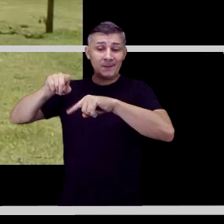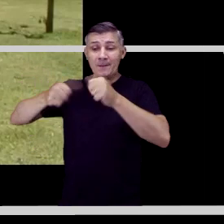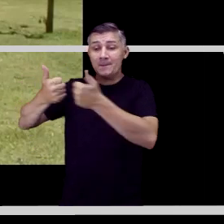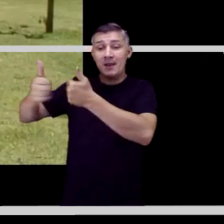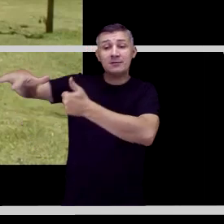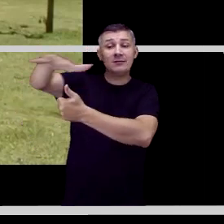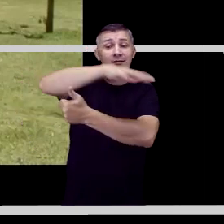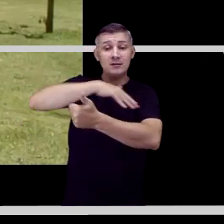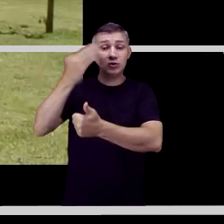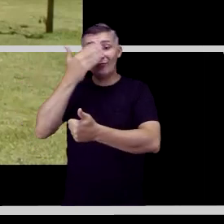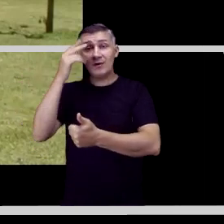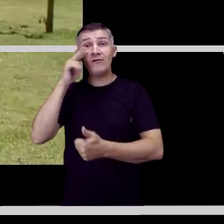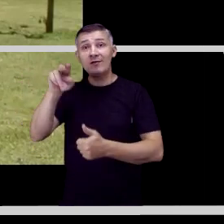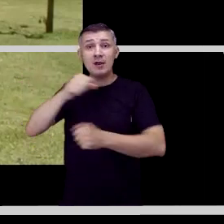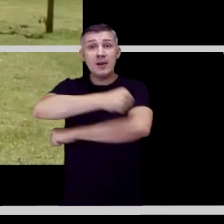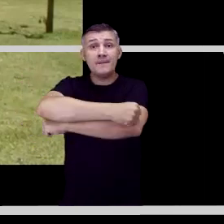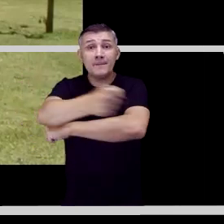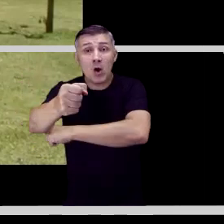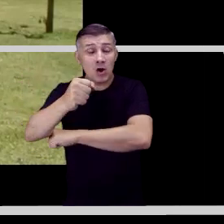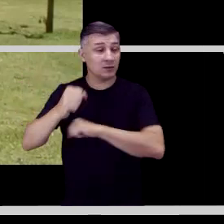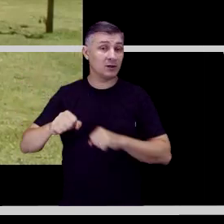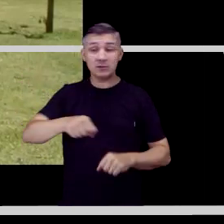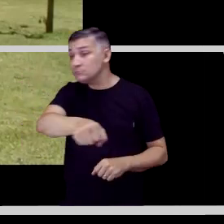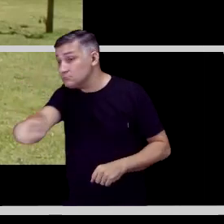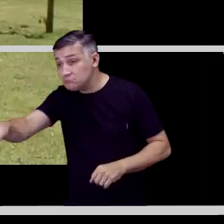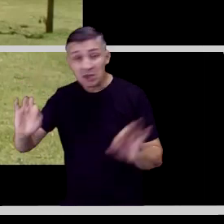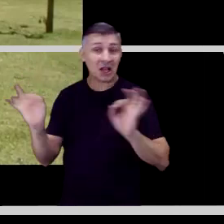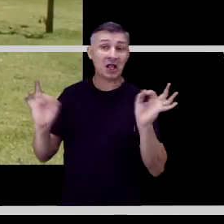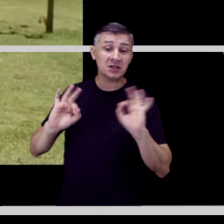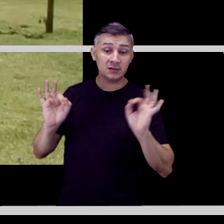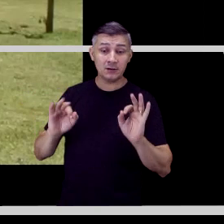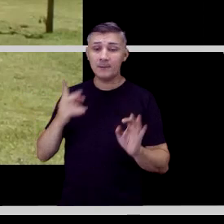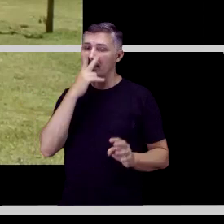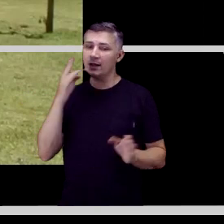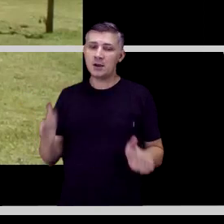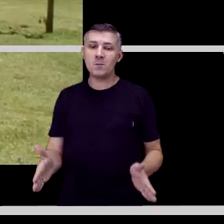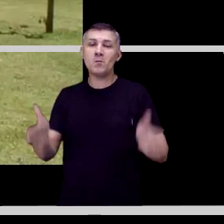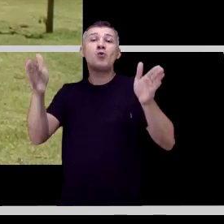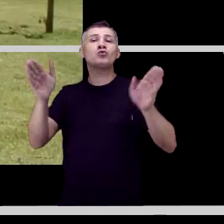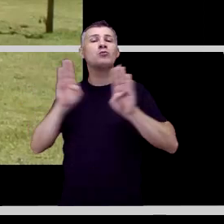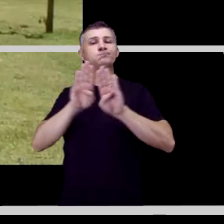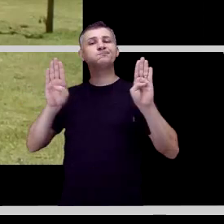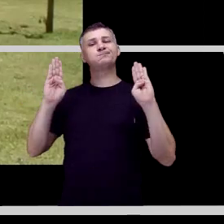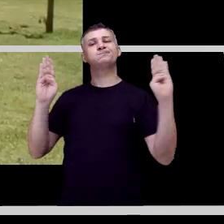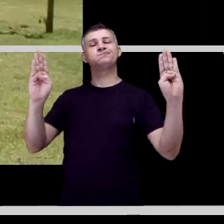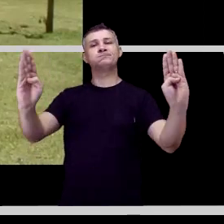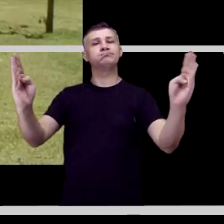elemento arquitetônico, né? A gente não vê uma porta, uma janela, mas é como se fosse uma extensão desse muro que configura